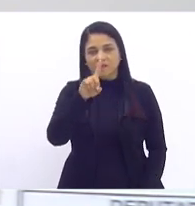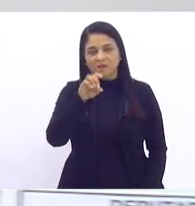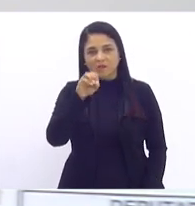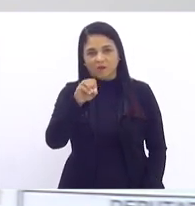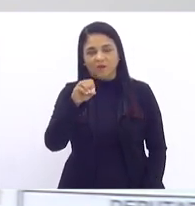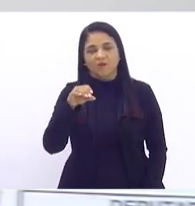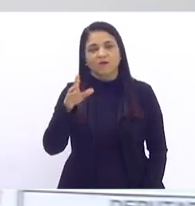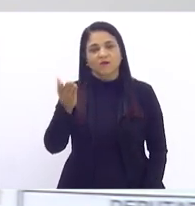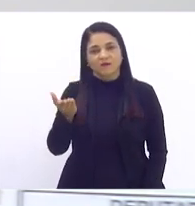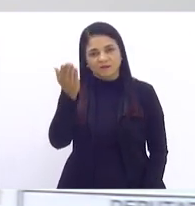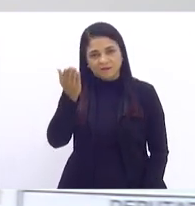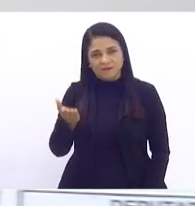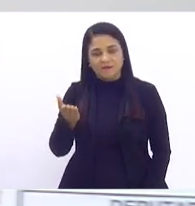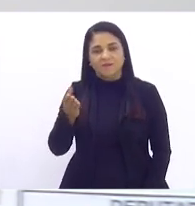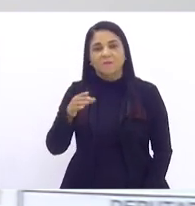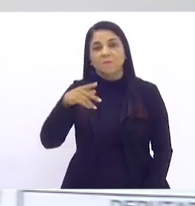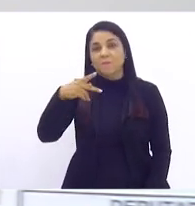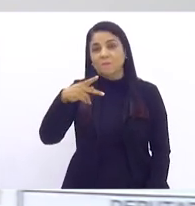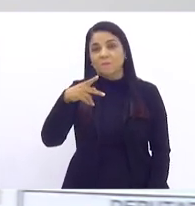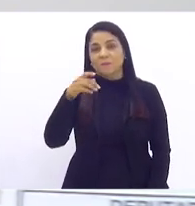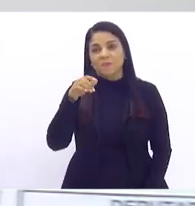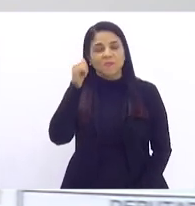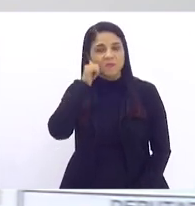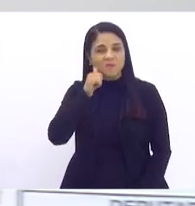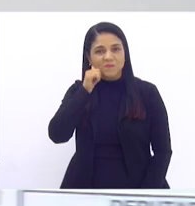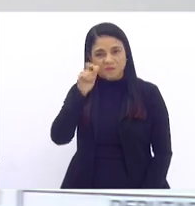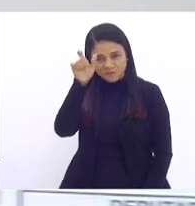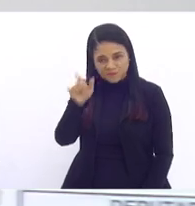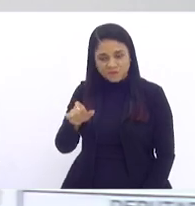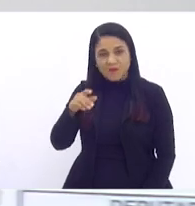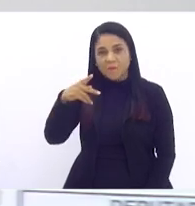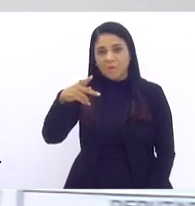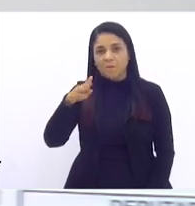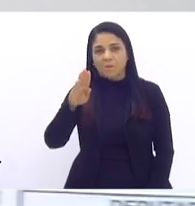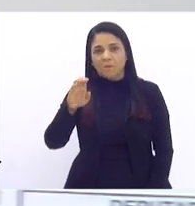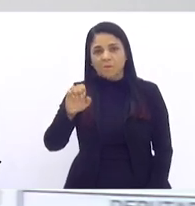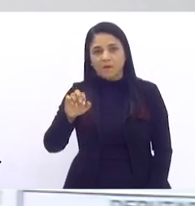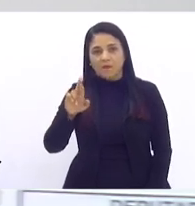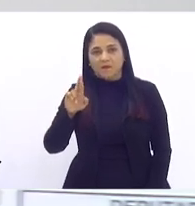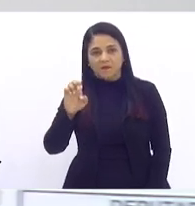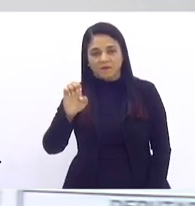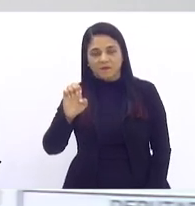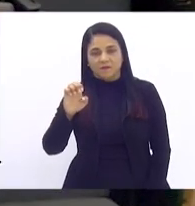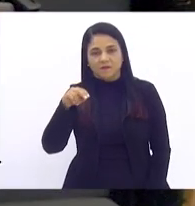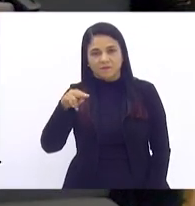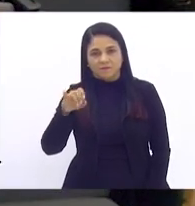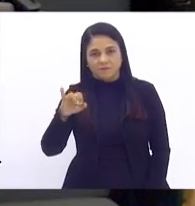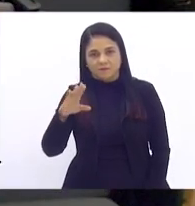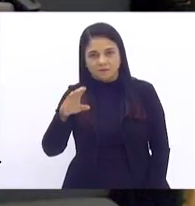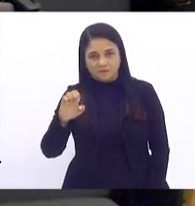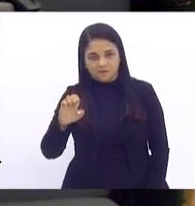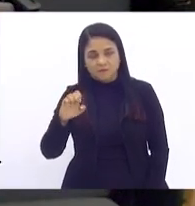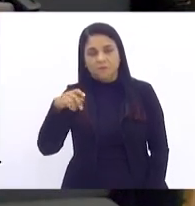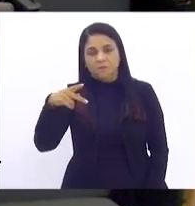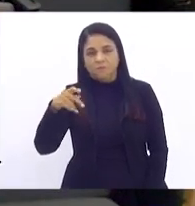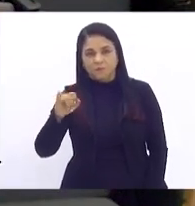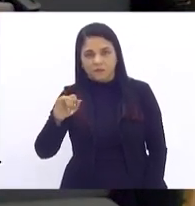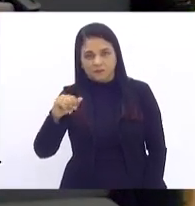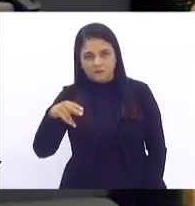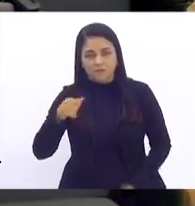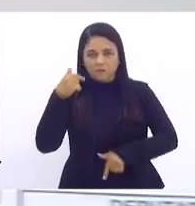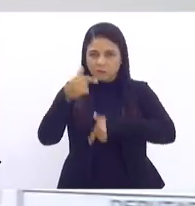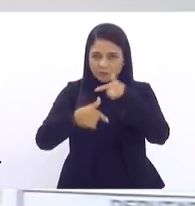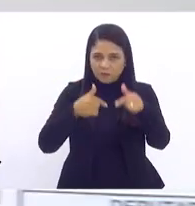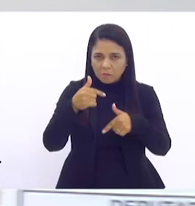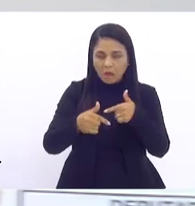Piana aqui é uma pessoa salva de palmas pela sua luta pelo seu trabalho pela sua dedicação